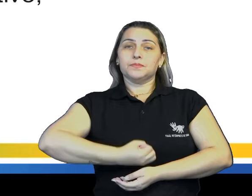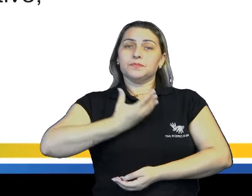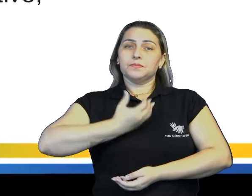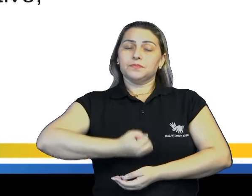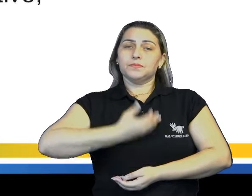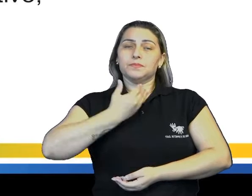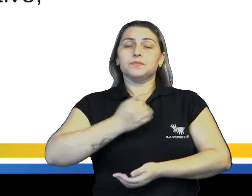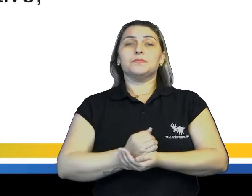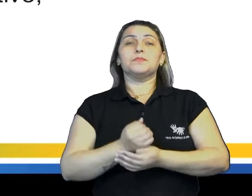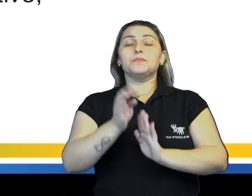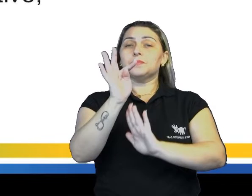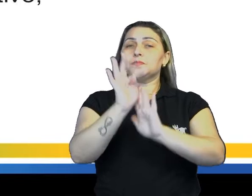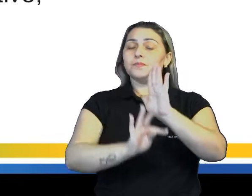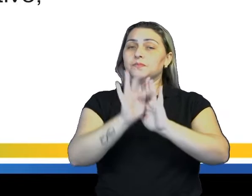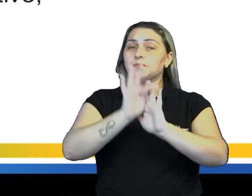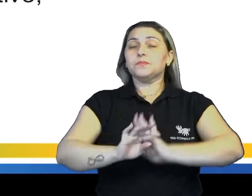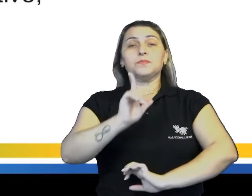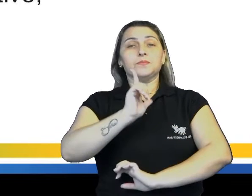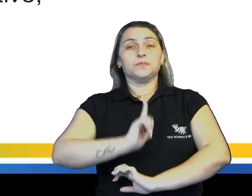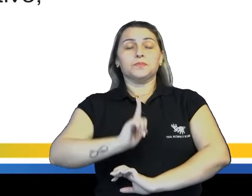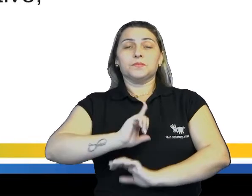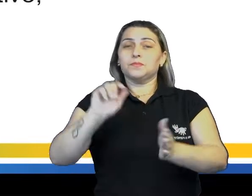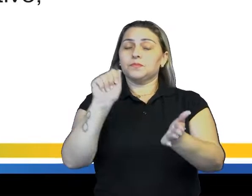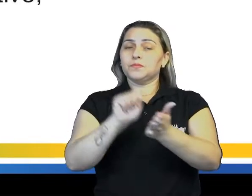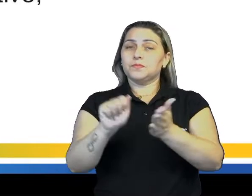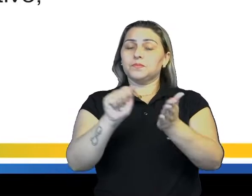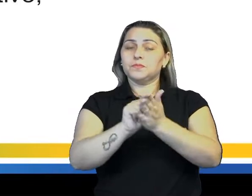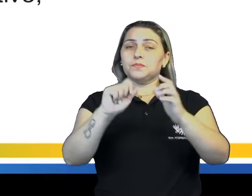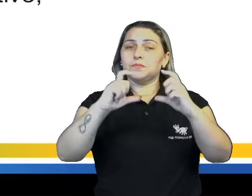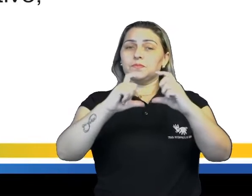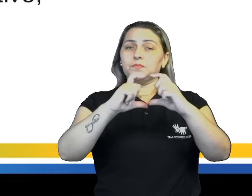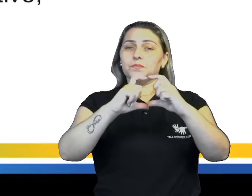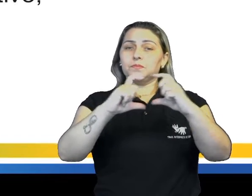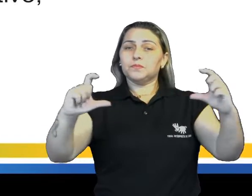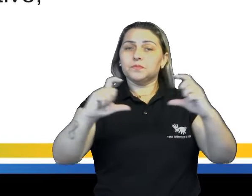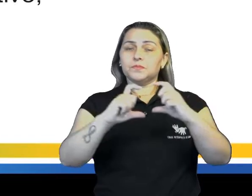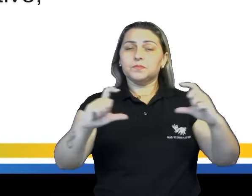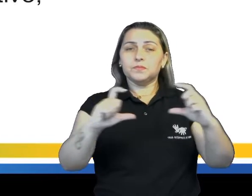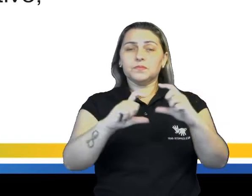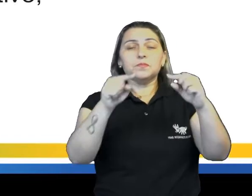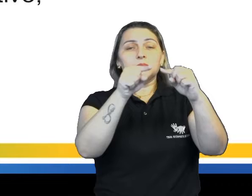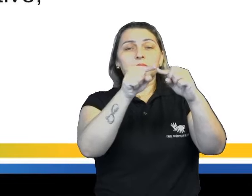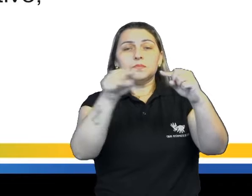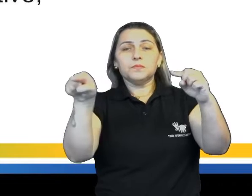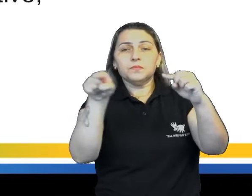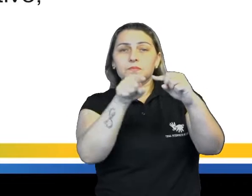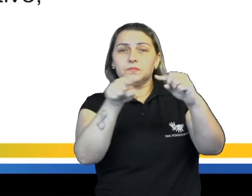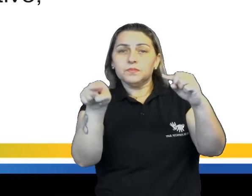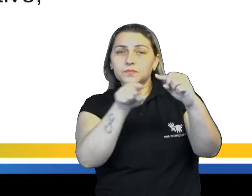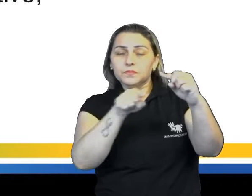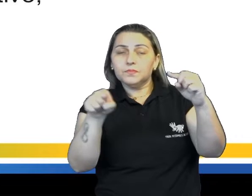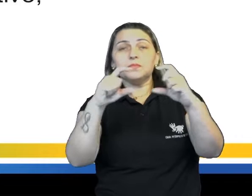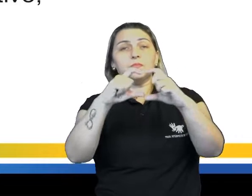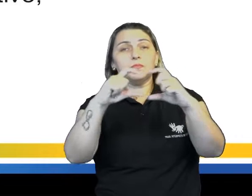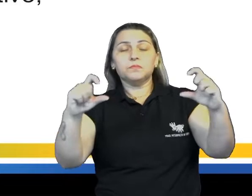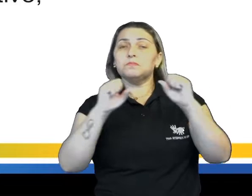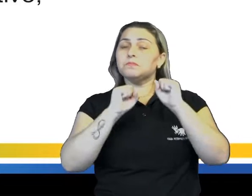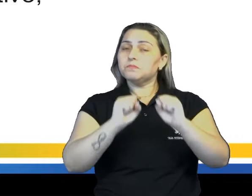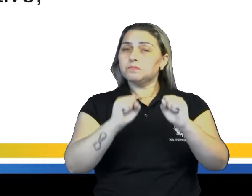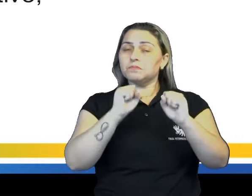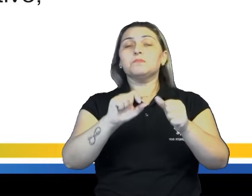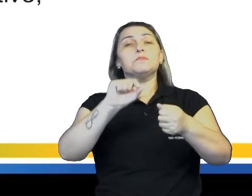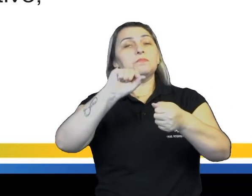Poema é um texto literário escrito em versos que são distribuídos em estrofes. Esses versos podem